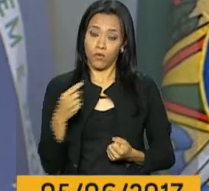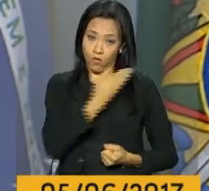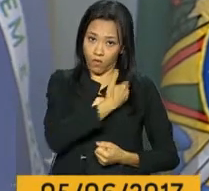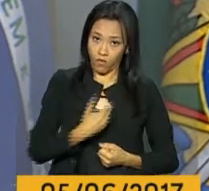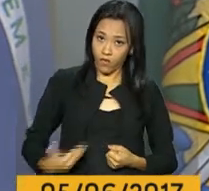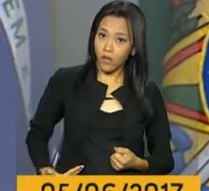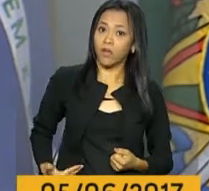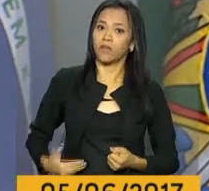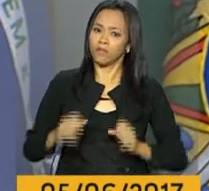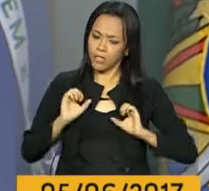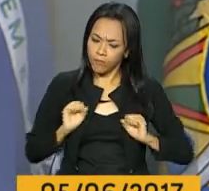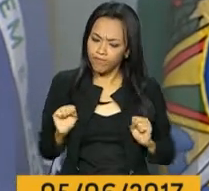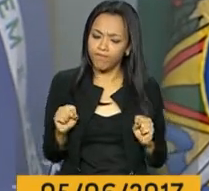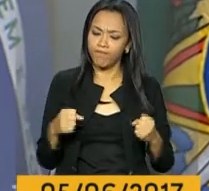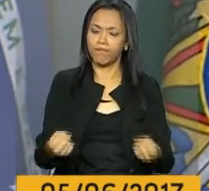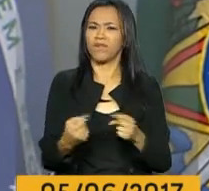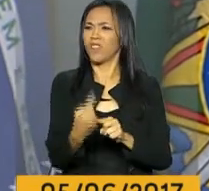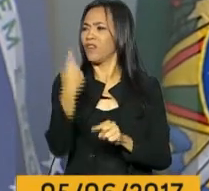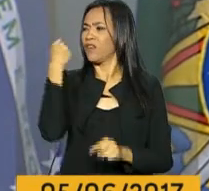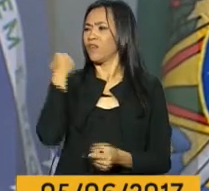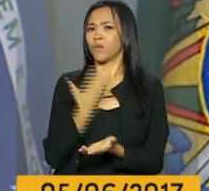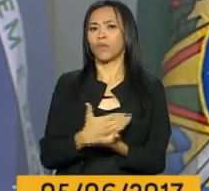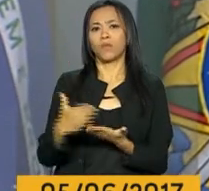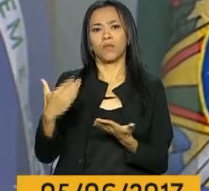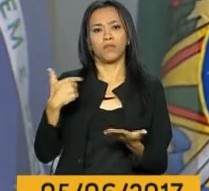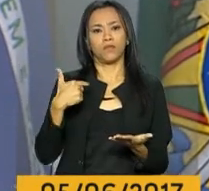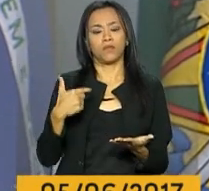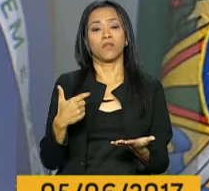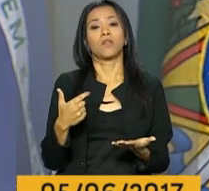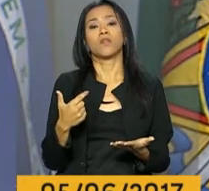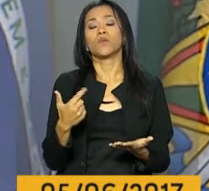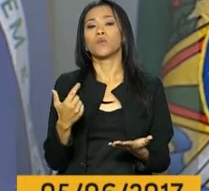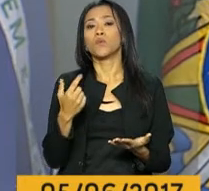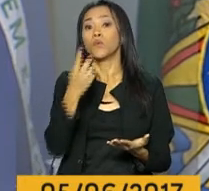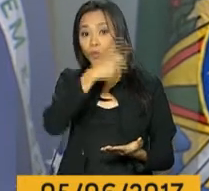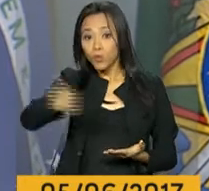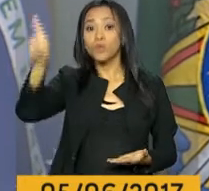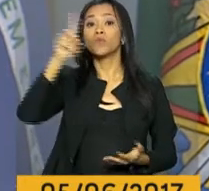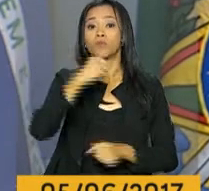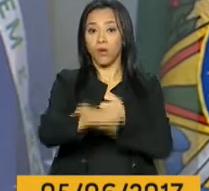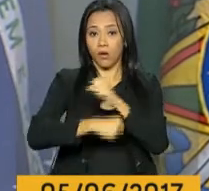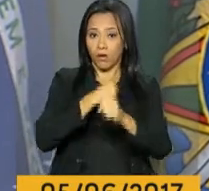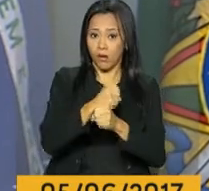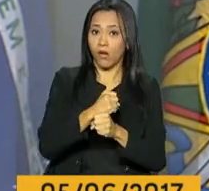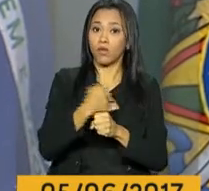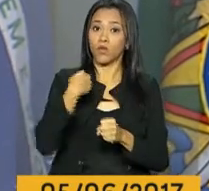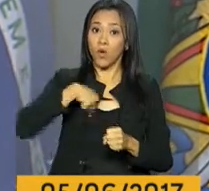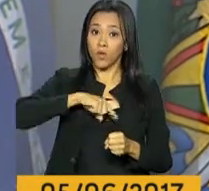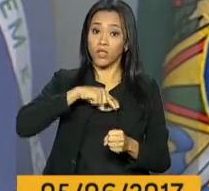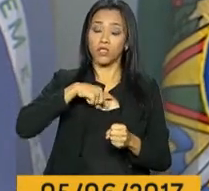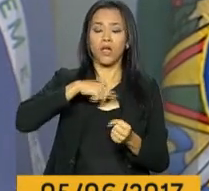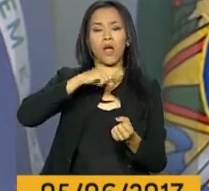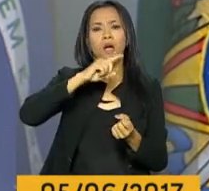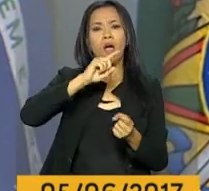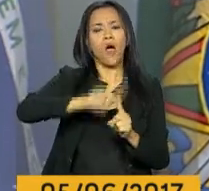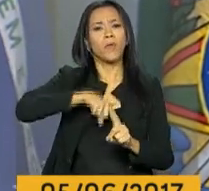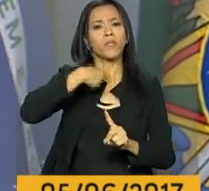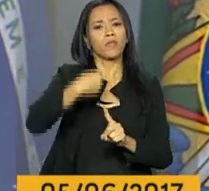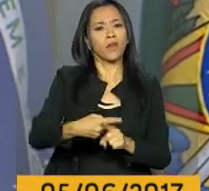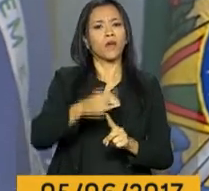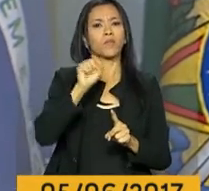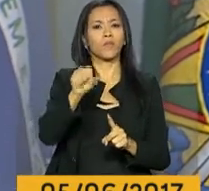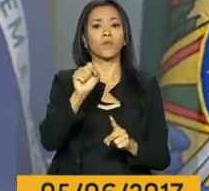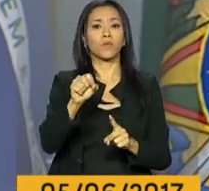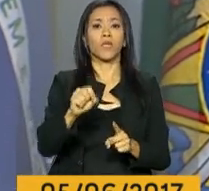desde o início ao longo do último ano aumentamos as concessões de